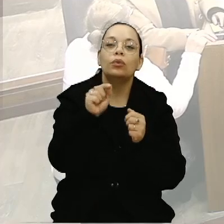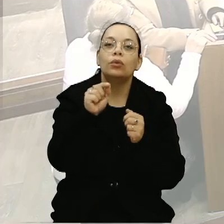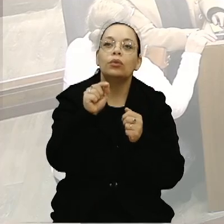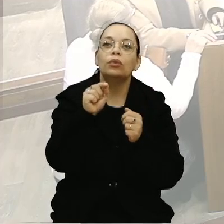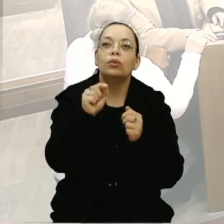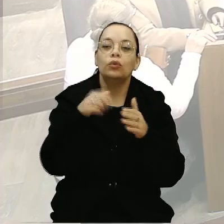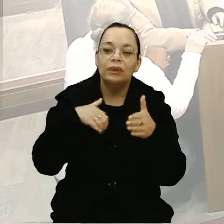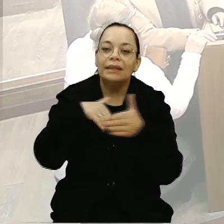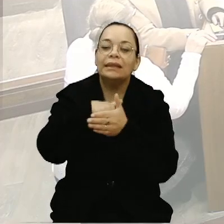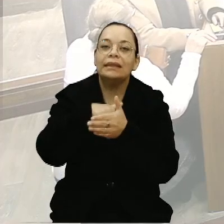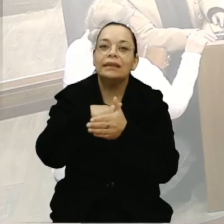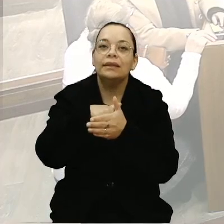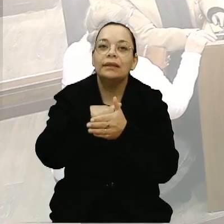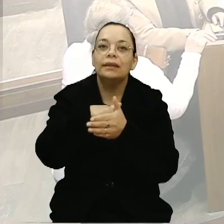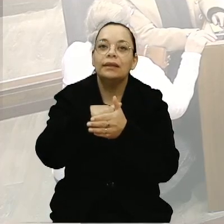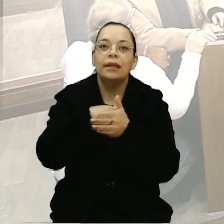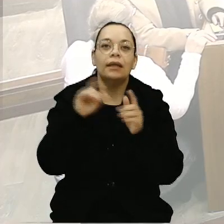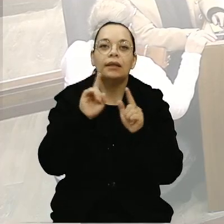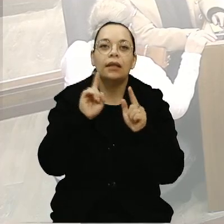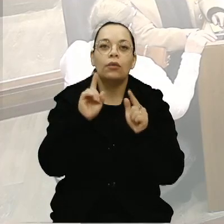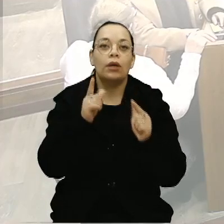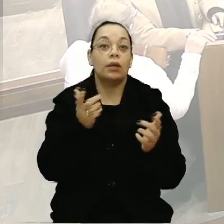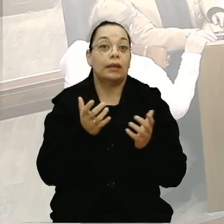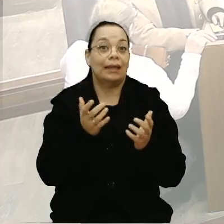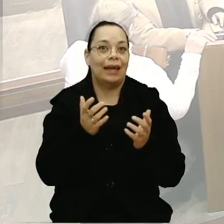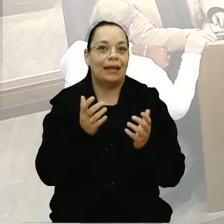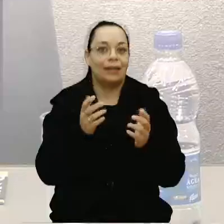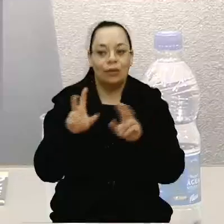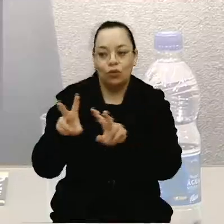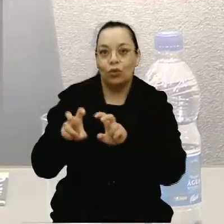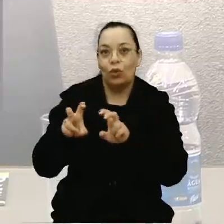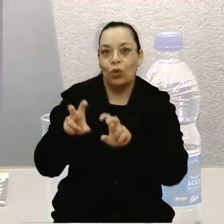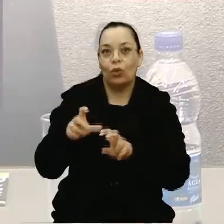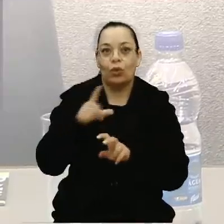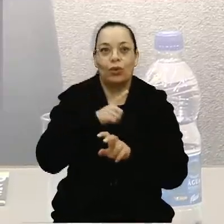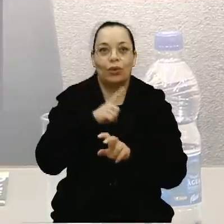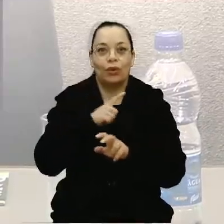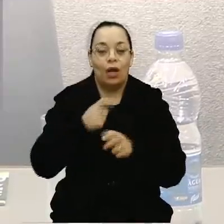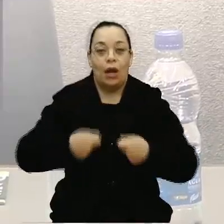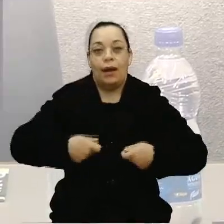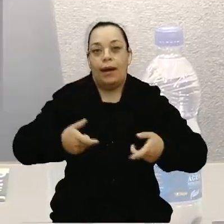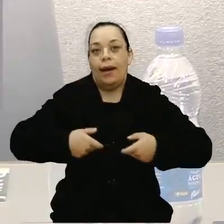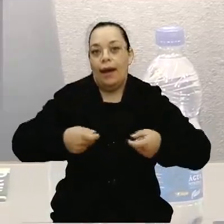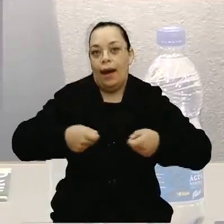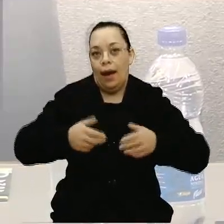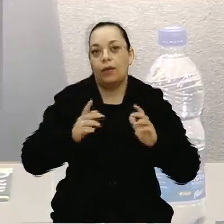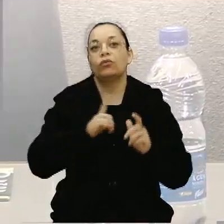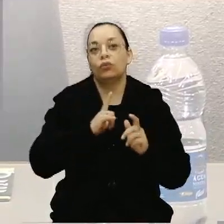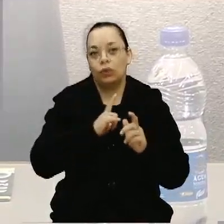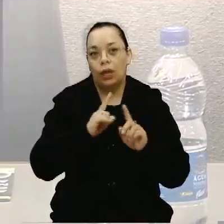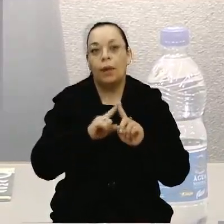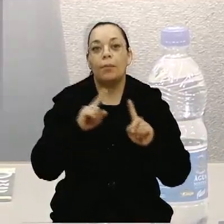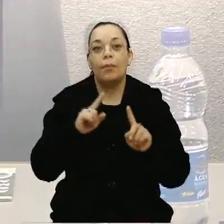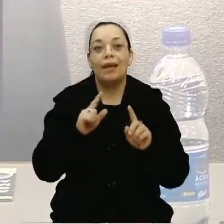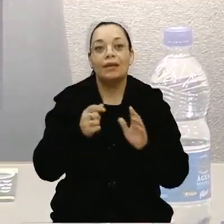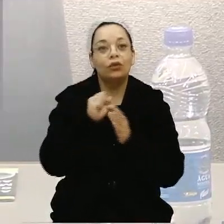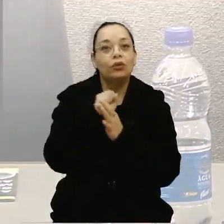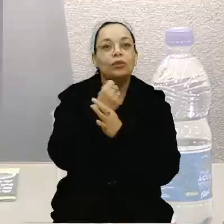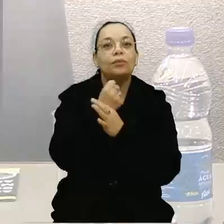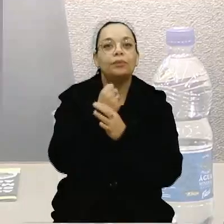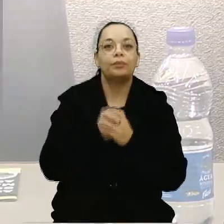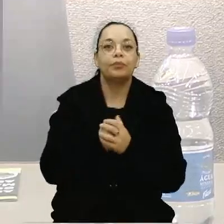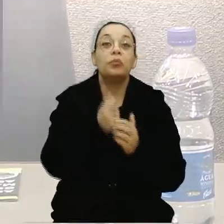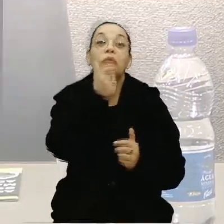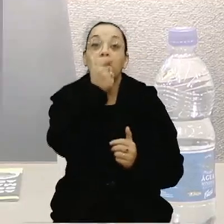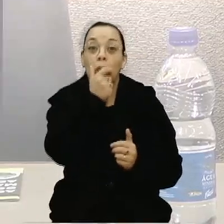dos acidentes, né? Não é que a gente queira que os agricultores tenham mais gasto do que eles já têm, mas é uma questão de segurança. Eu